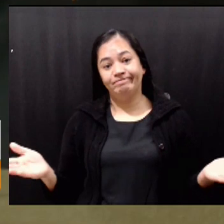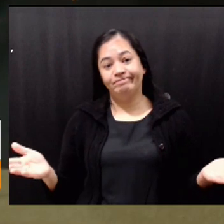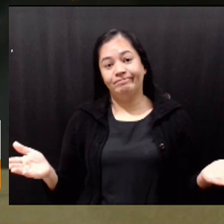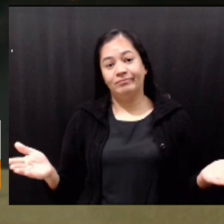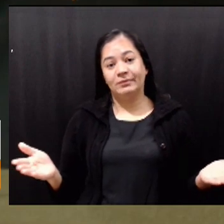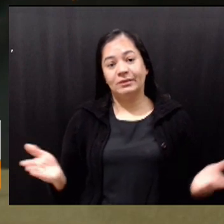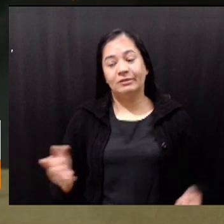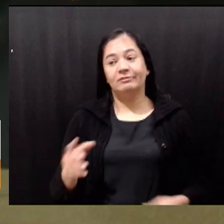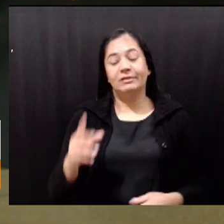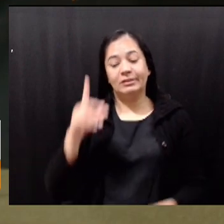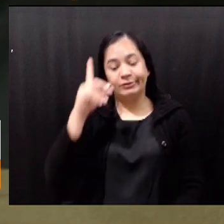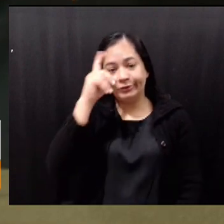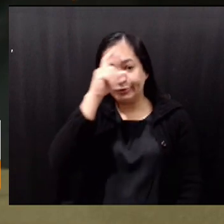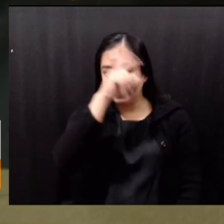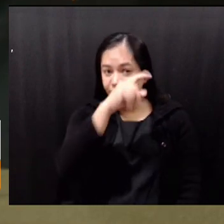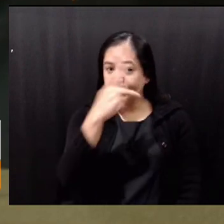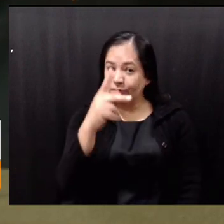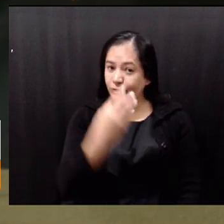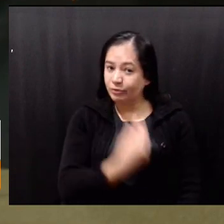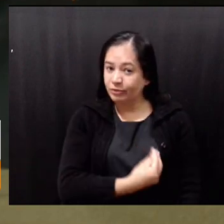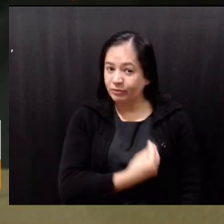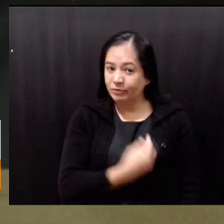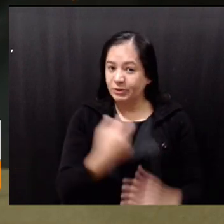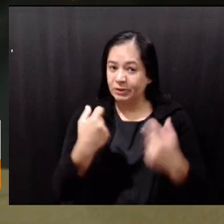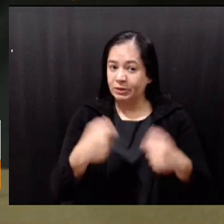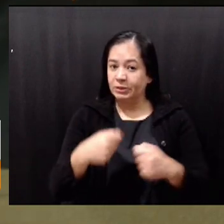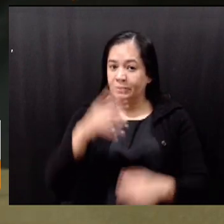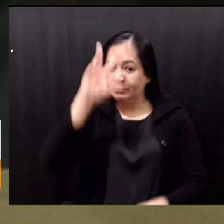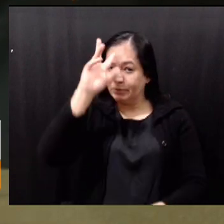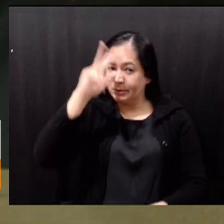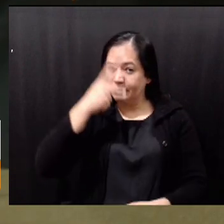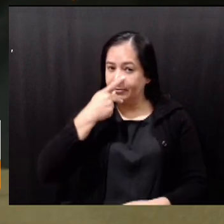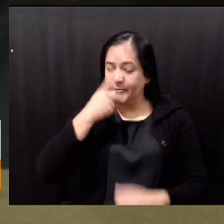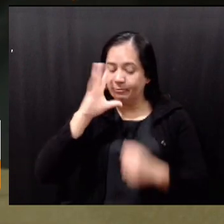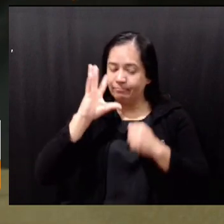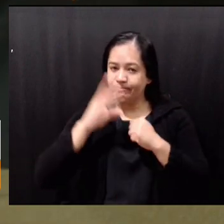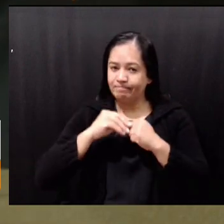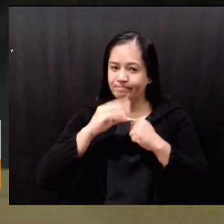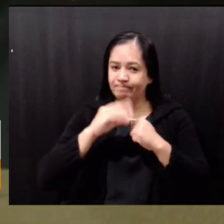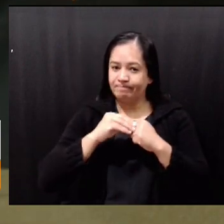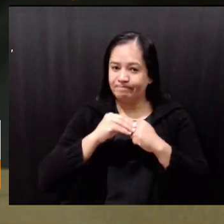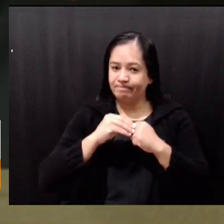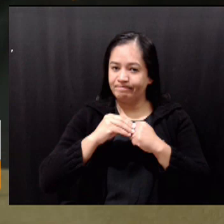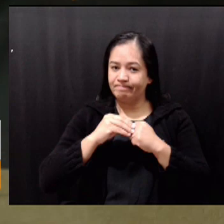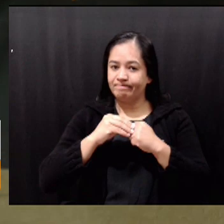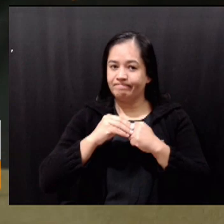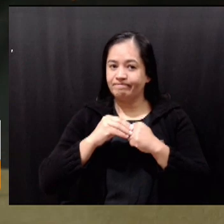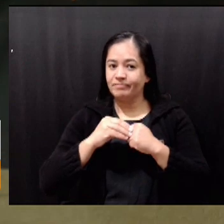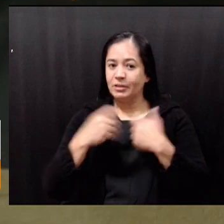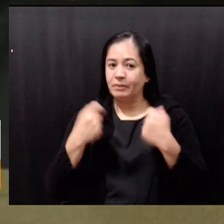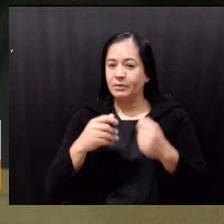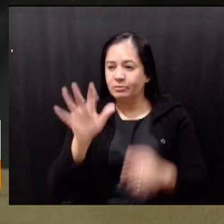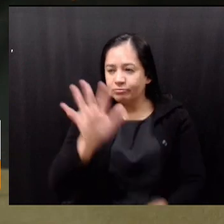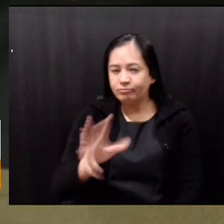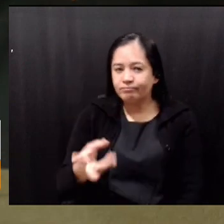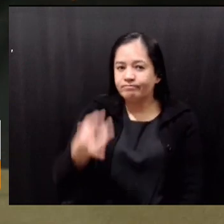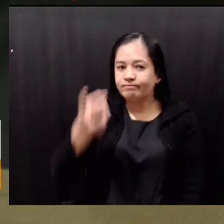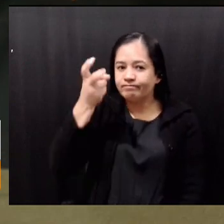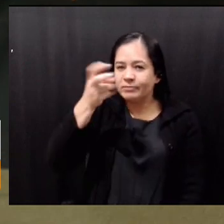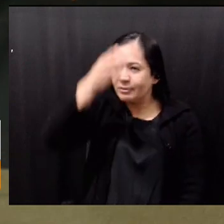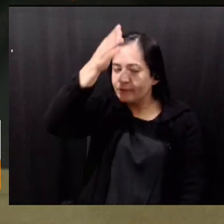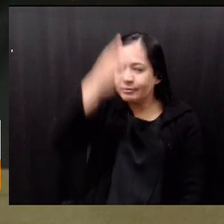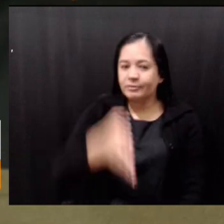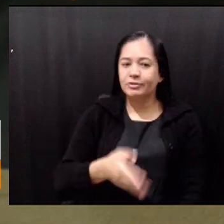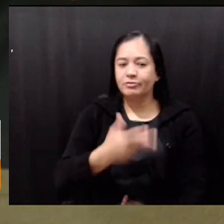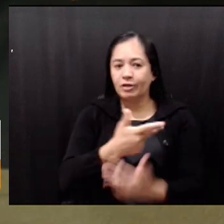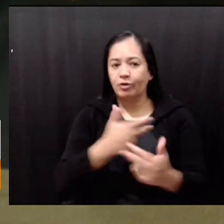sua vida, vai precisar de um autoconhecimento, vai precisar aí de um certo discernimento, assertividade para as coisas correrem da